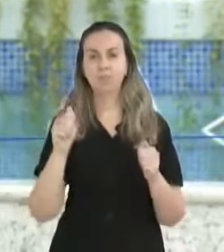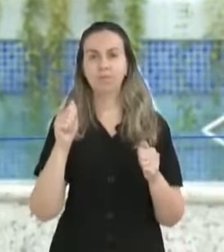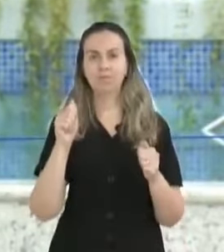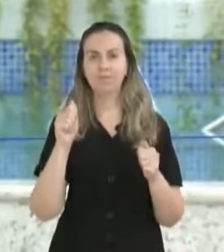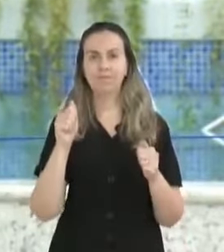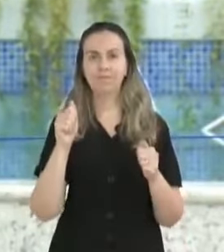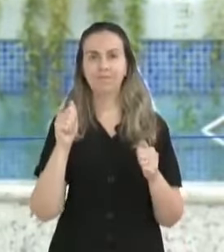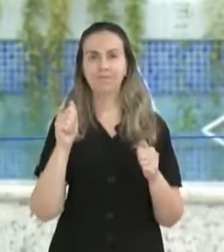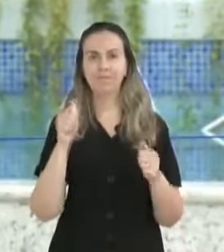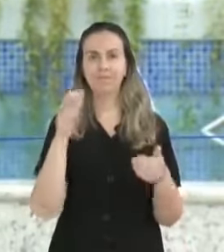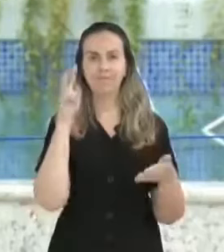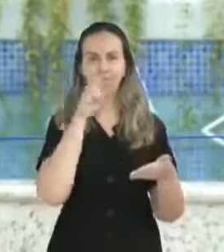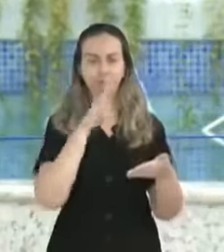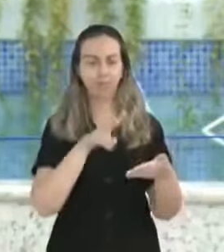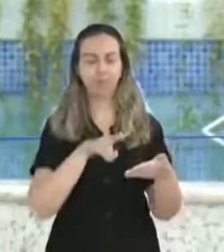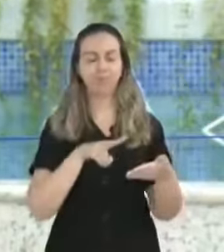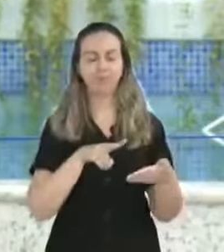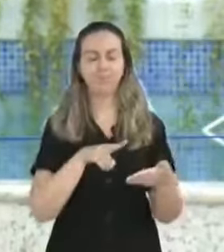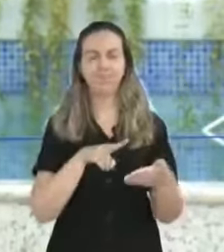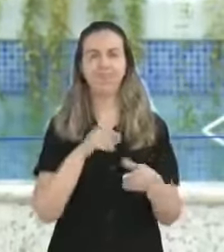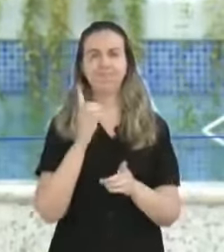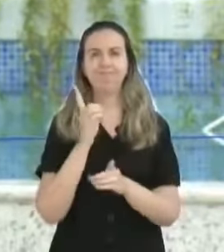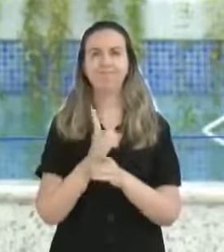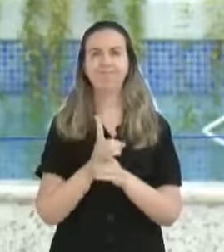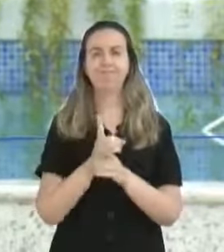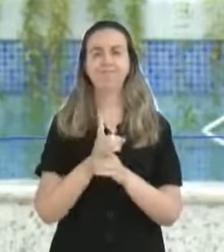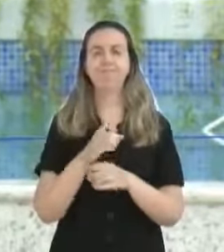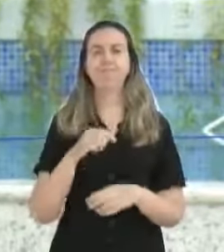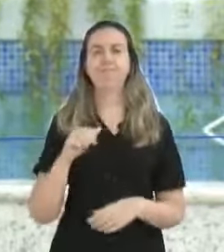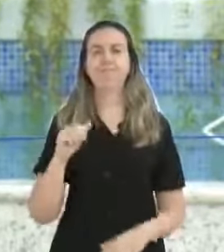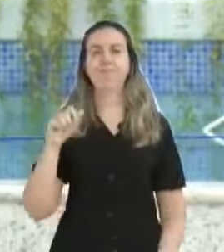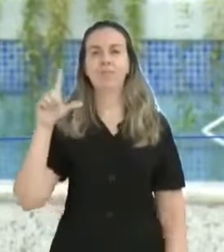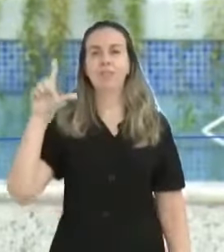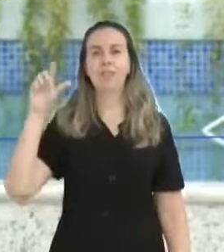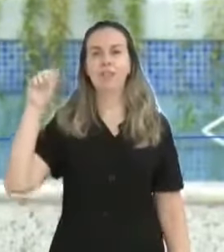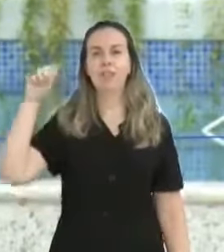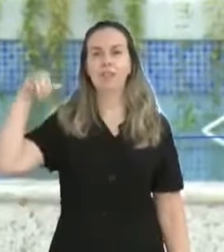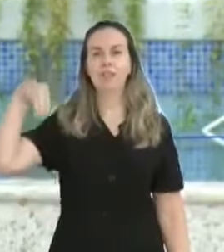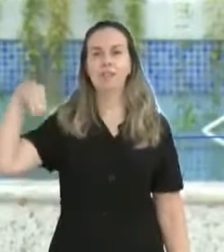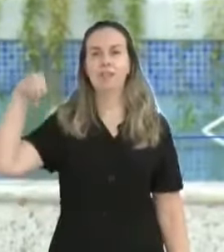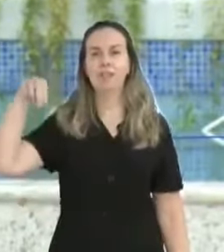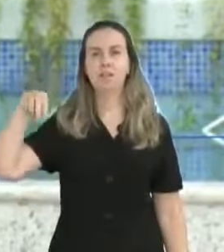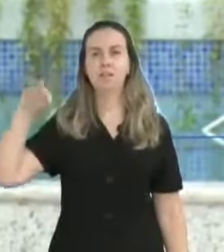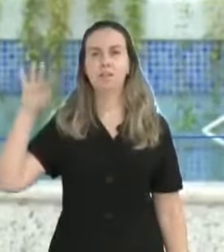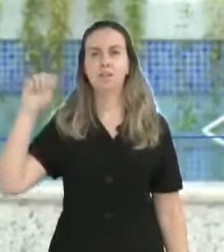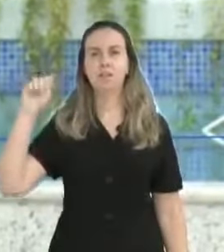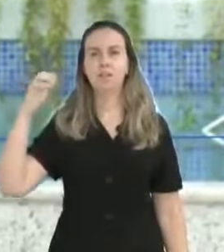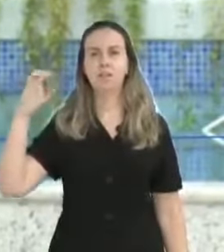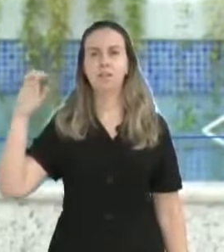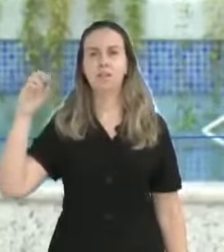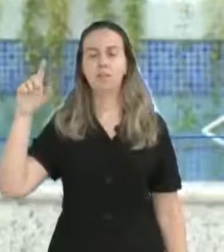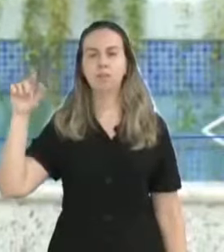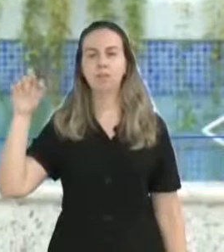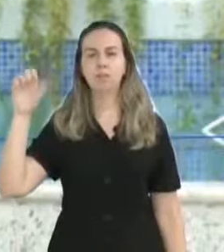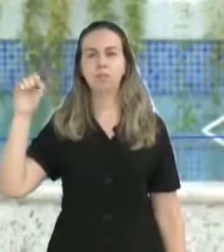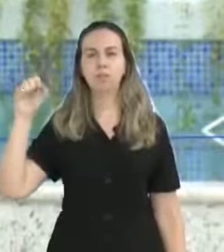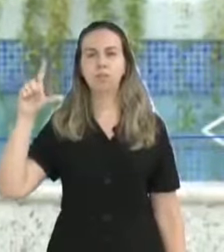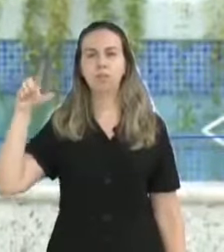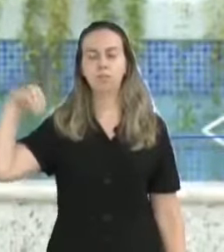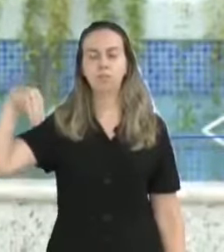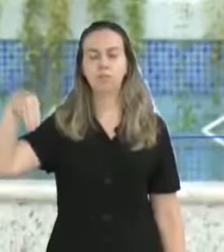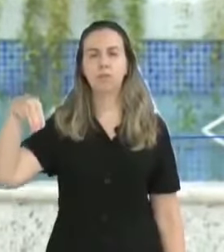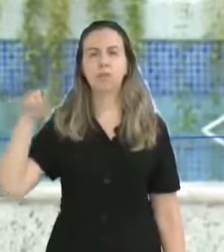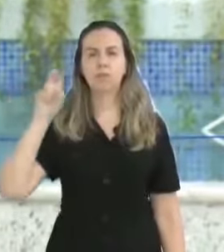já encontraram Lamentações de Jeremias, capítulo 5, e o versículo